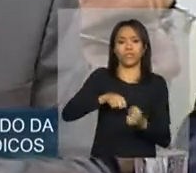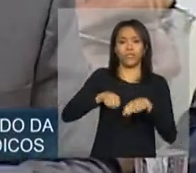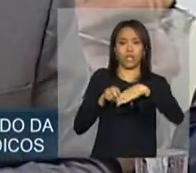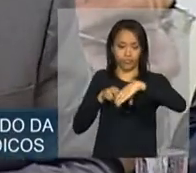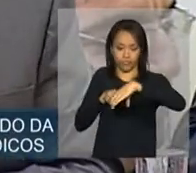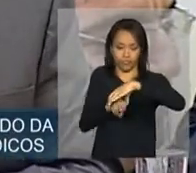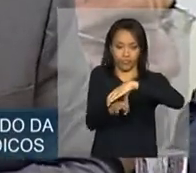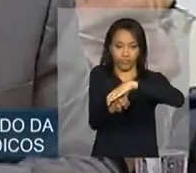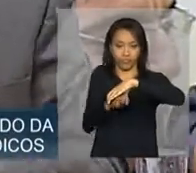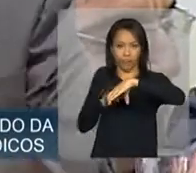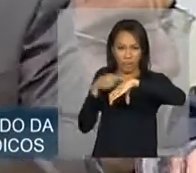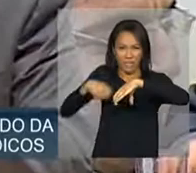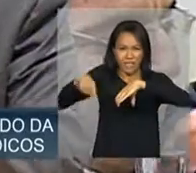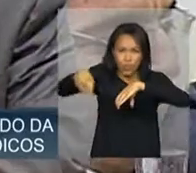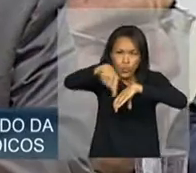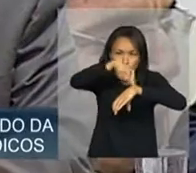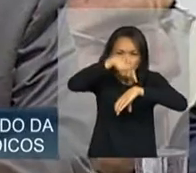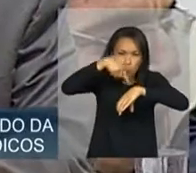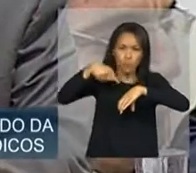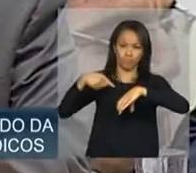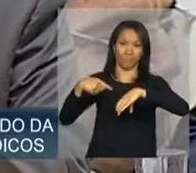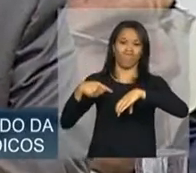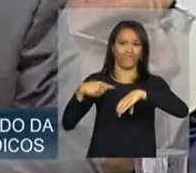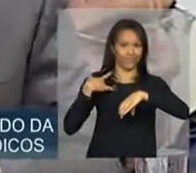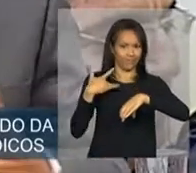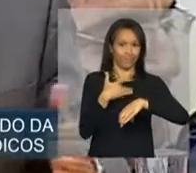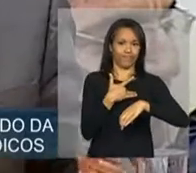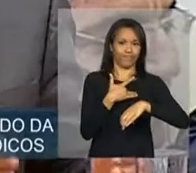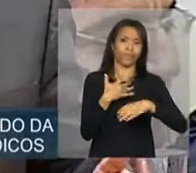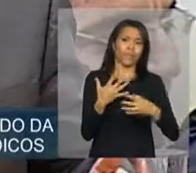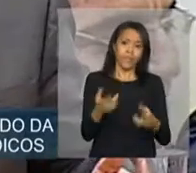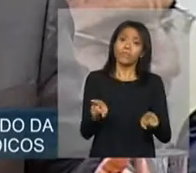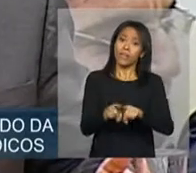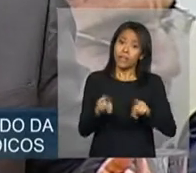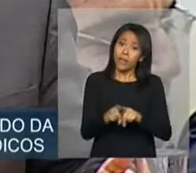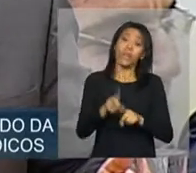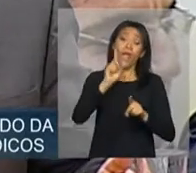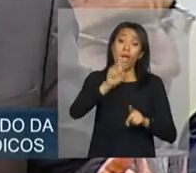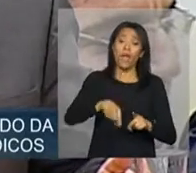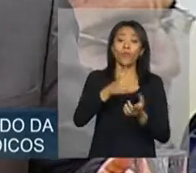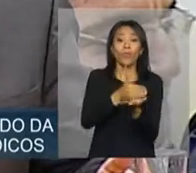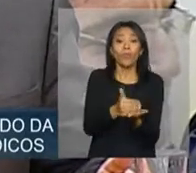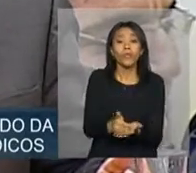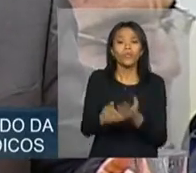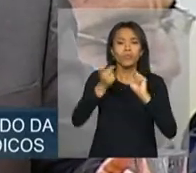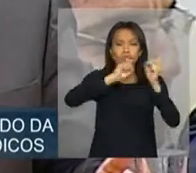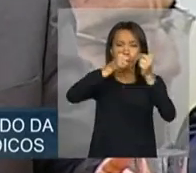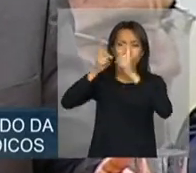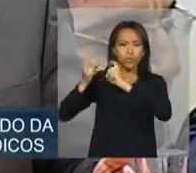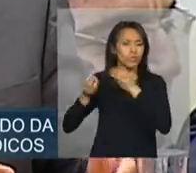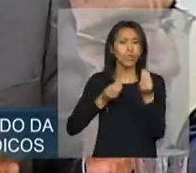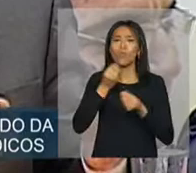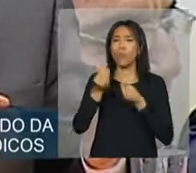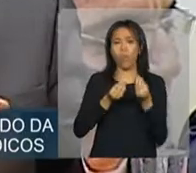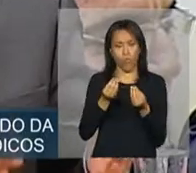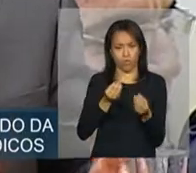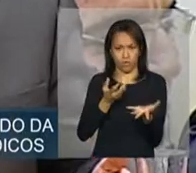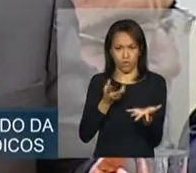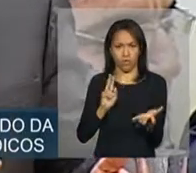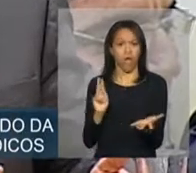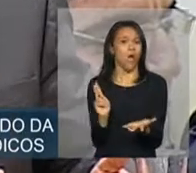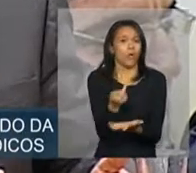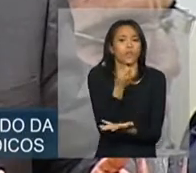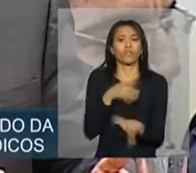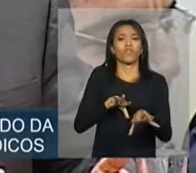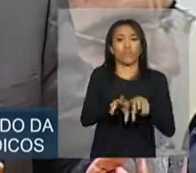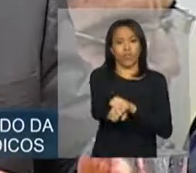vai ajudar a roupa esse paradigma isso é influenciar também no debate sobre a formação no médico no nosso país né é que eu acho que